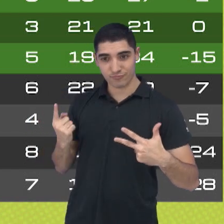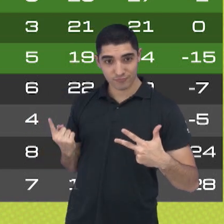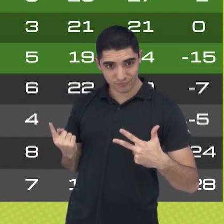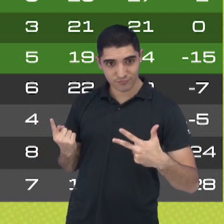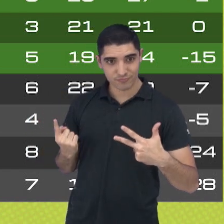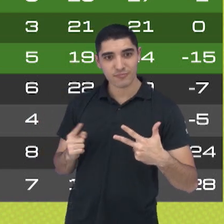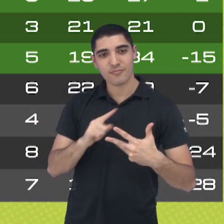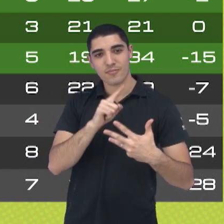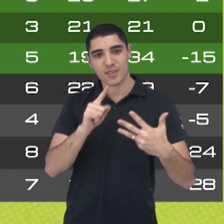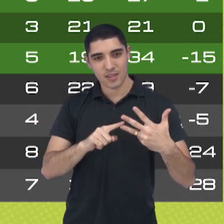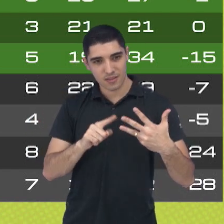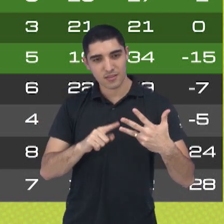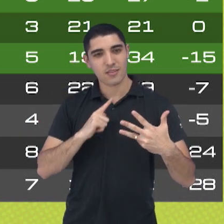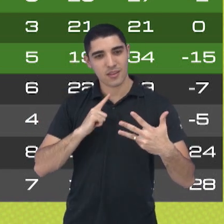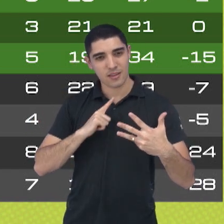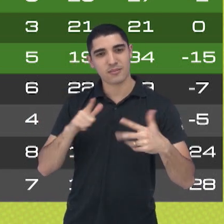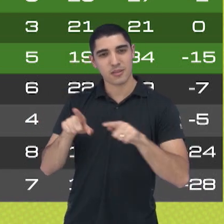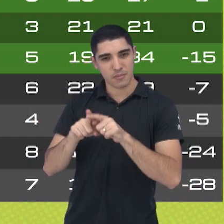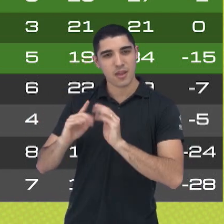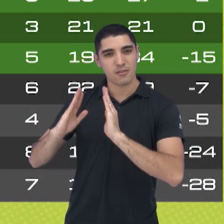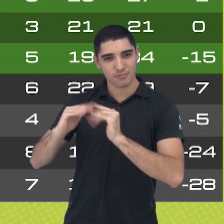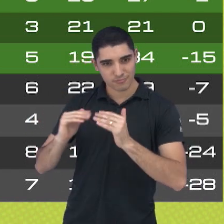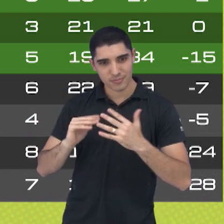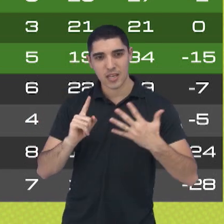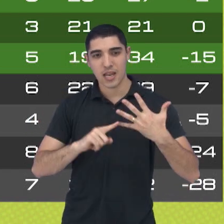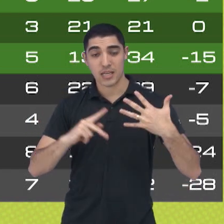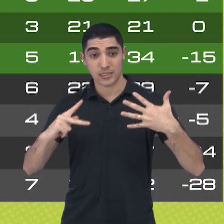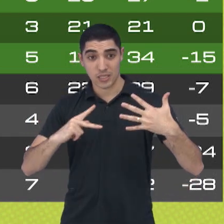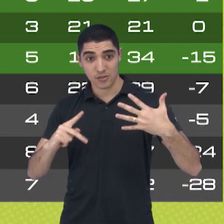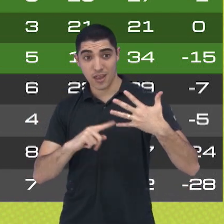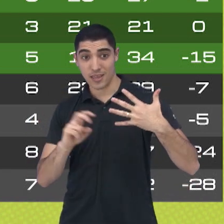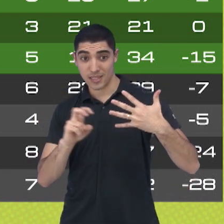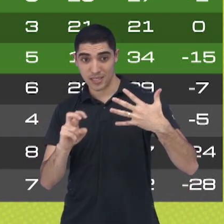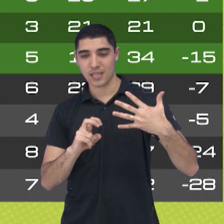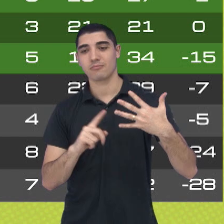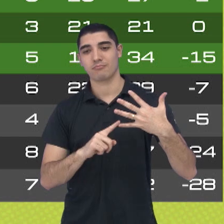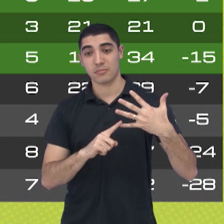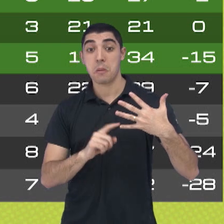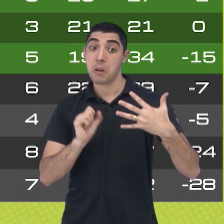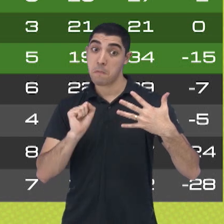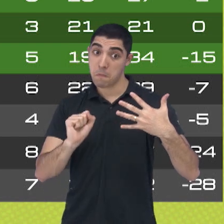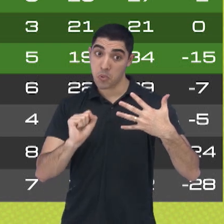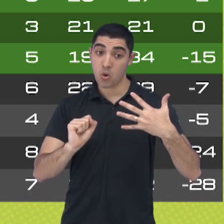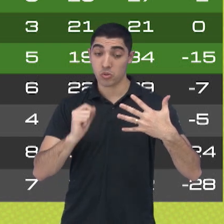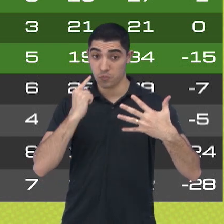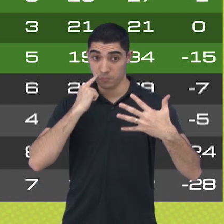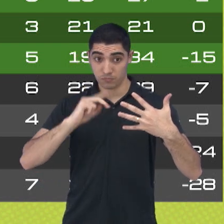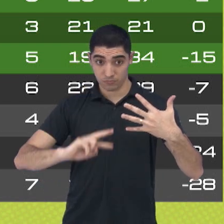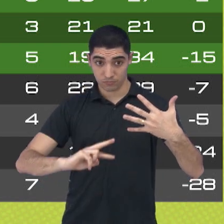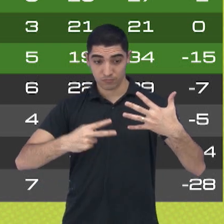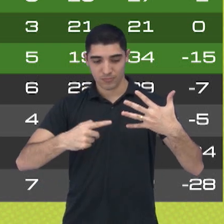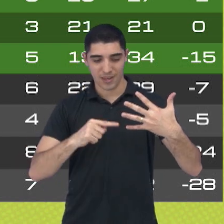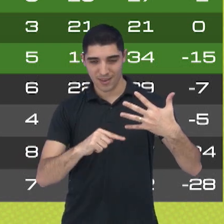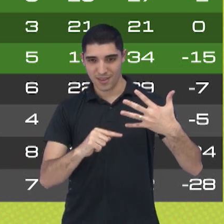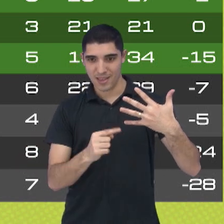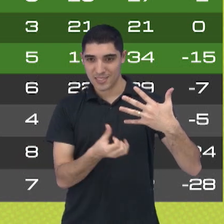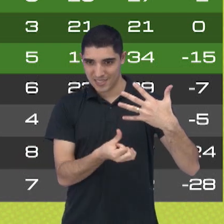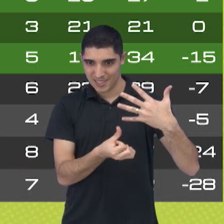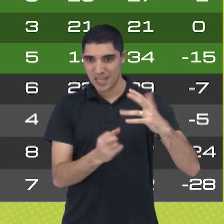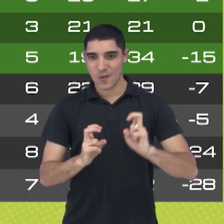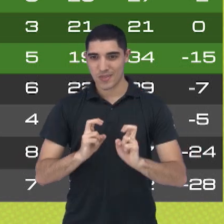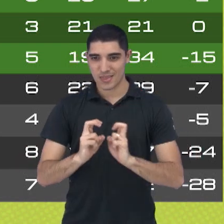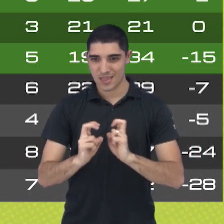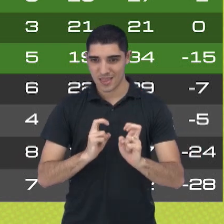com 19 pontos. Agora o São José vem na quinta posição com 16, mas pode ser ultrapassado aqui, ó, pela equipe de Telêmaco Borba. Também